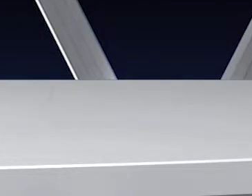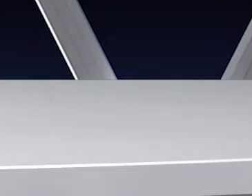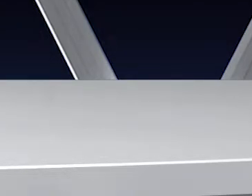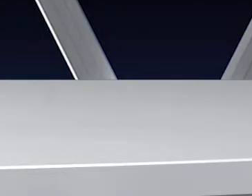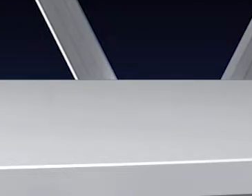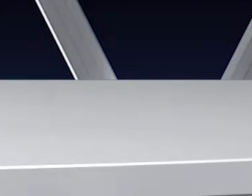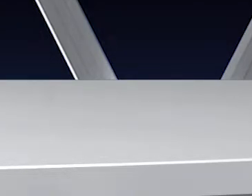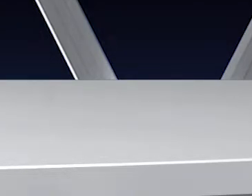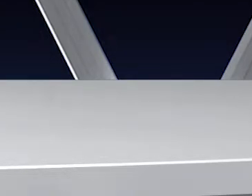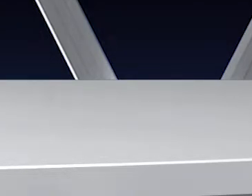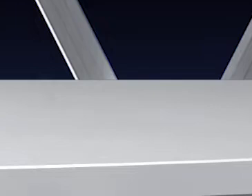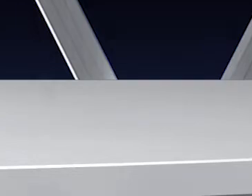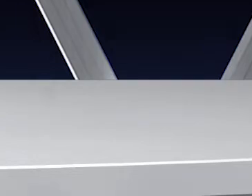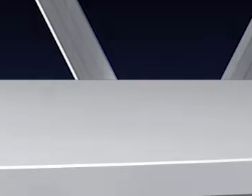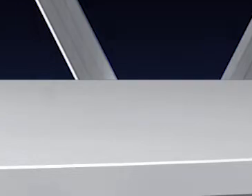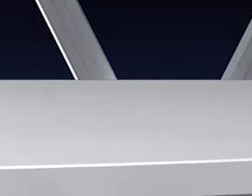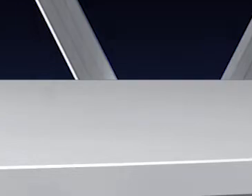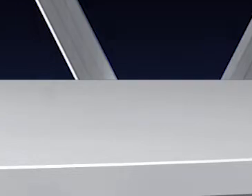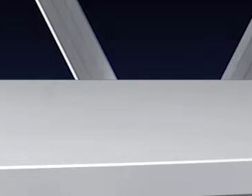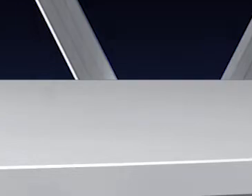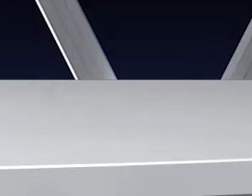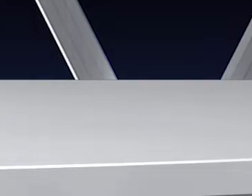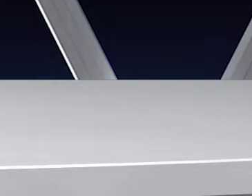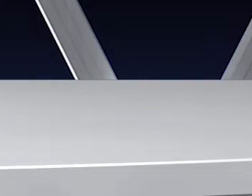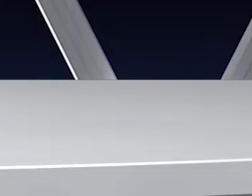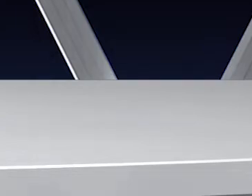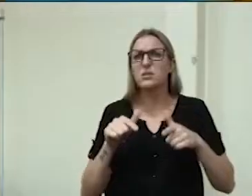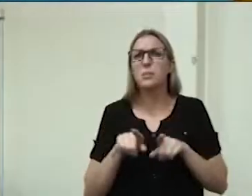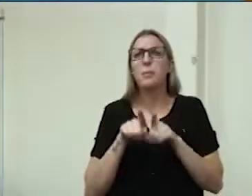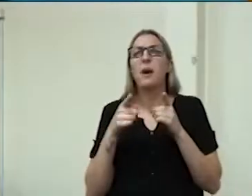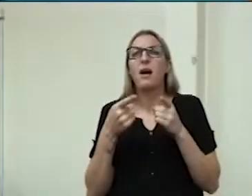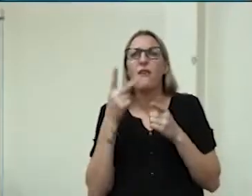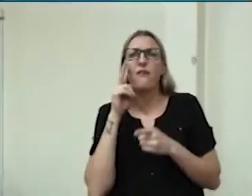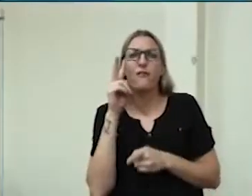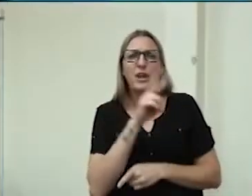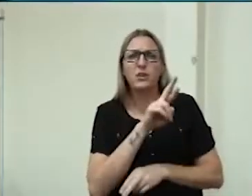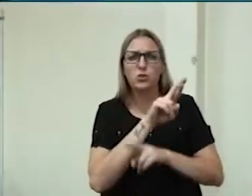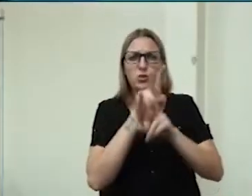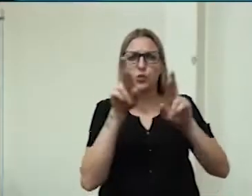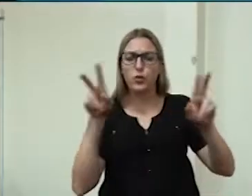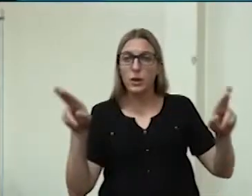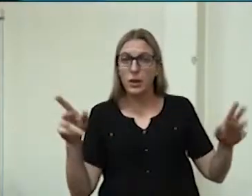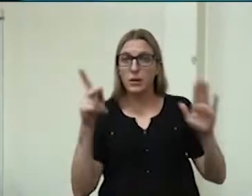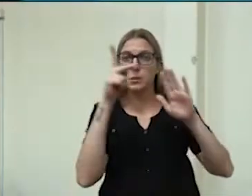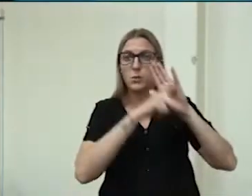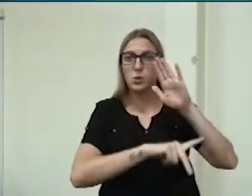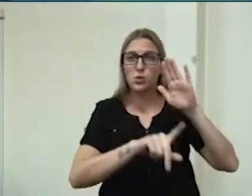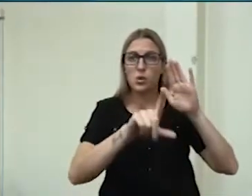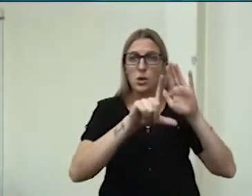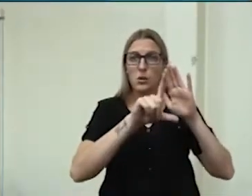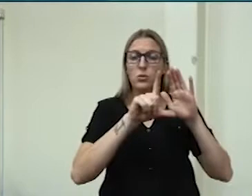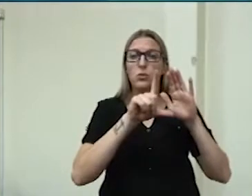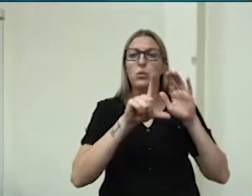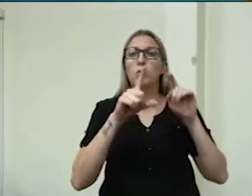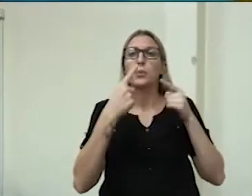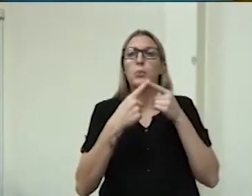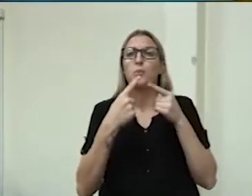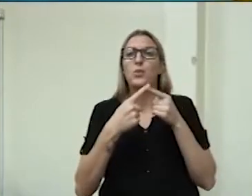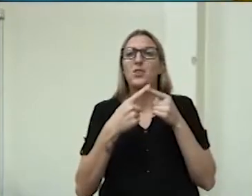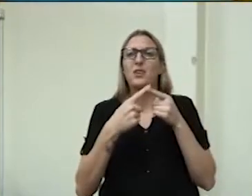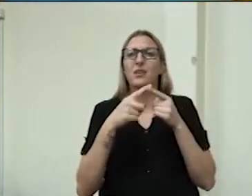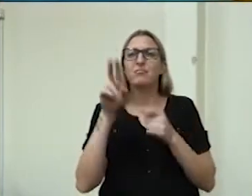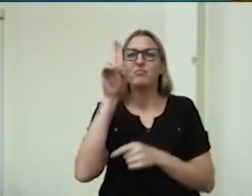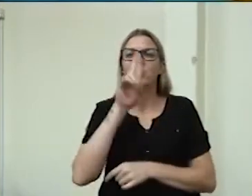por unanimidade e os vereadores se manifestaram na tribuna. Na minha visão, o projeto ele trata de se usar as estruturas do SESC, como